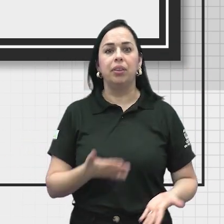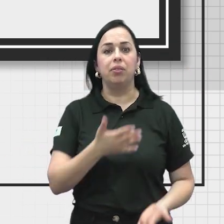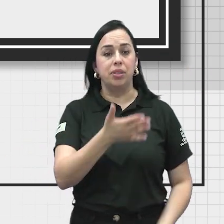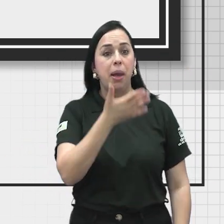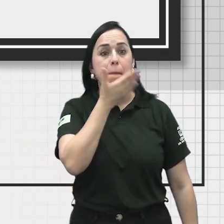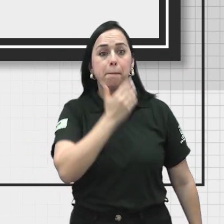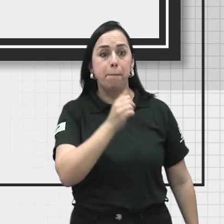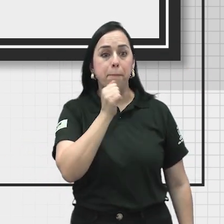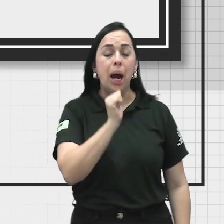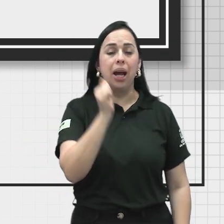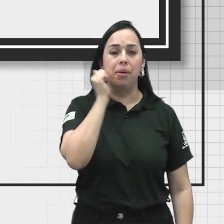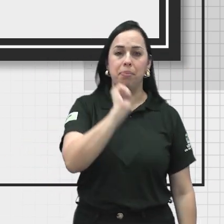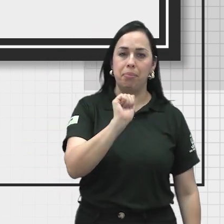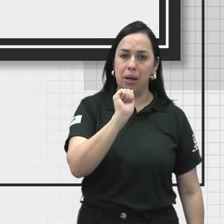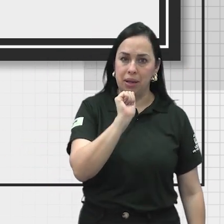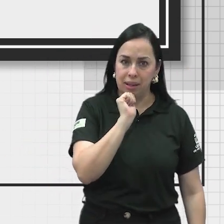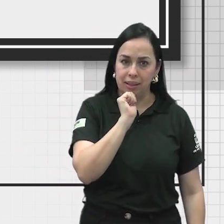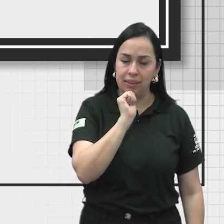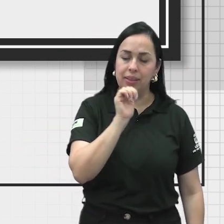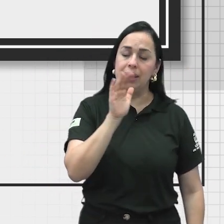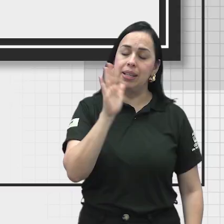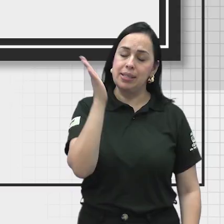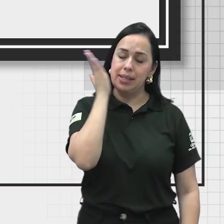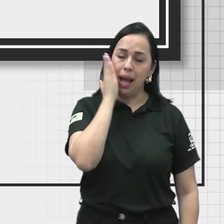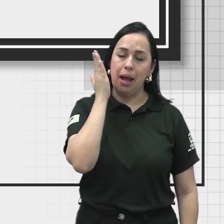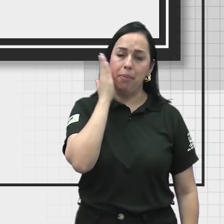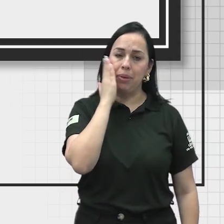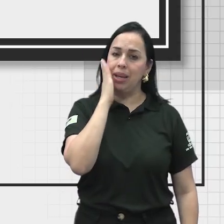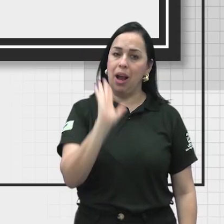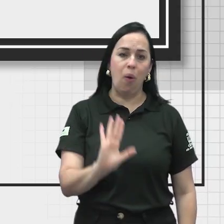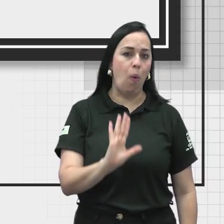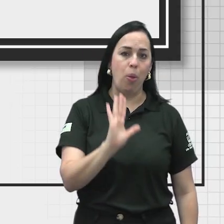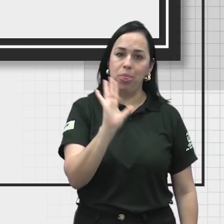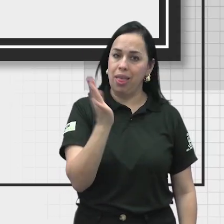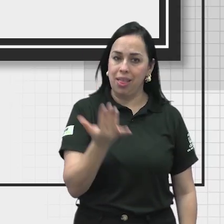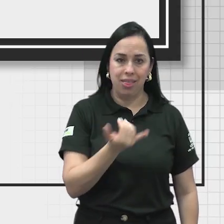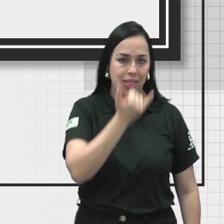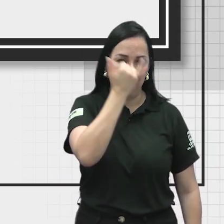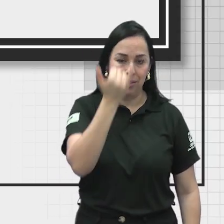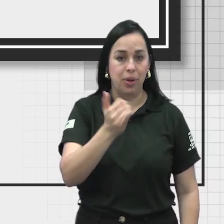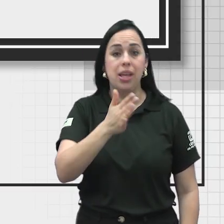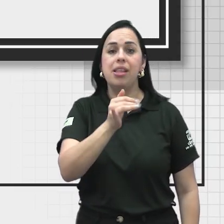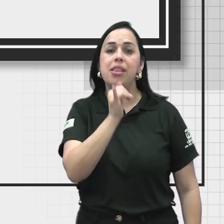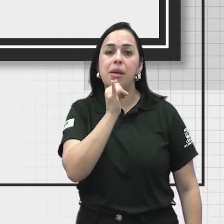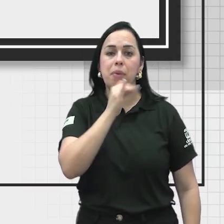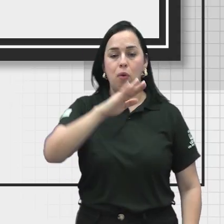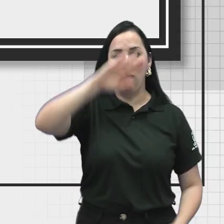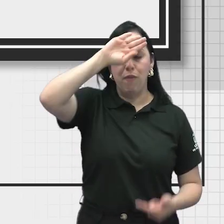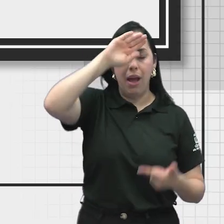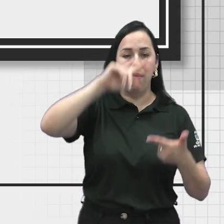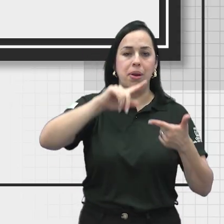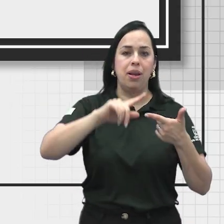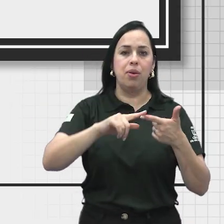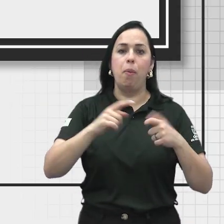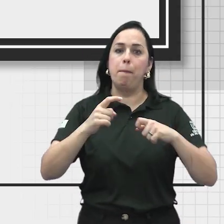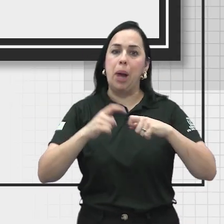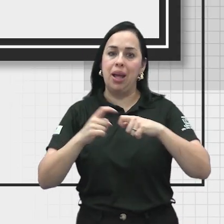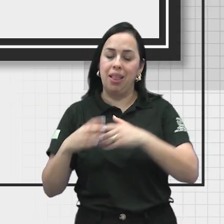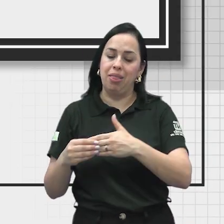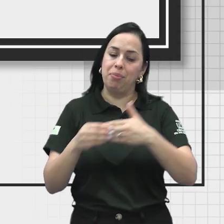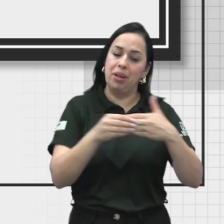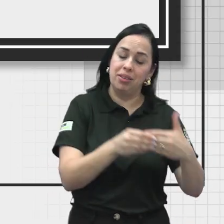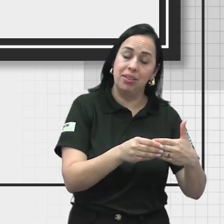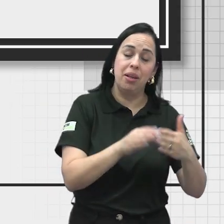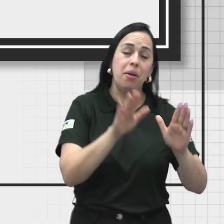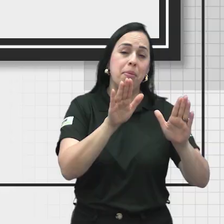quem é pai ou mãe sabe, Imprevistos com os filhos acontecem. Uma febre, uma consulta, um